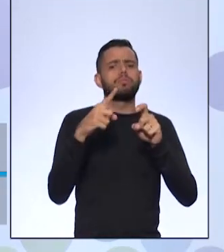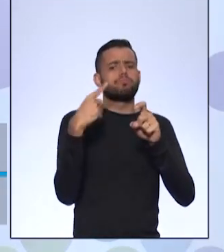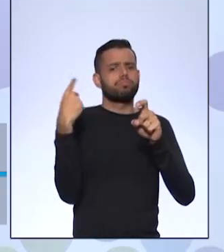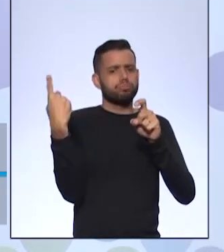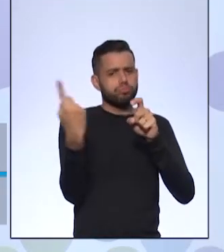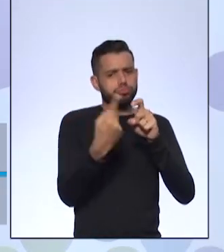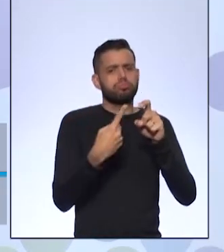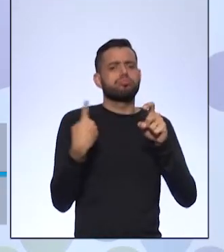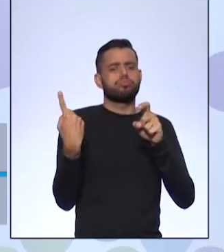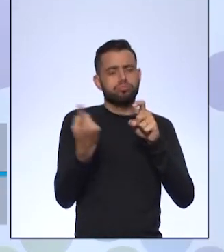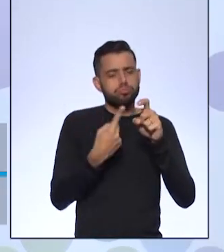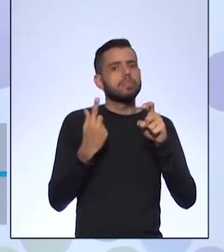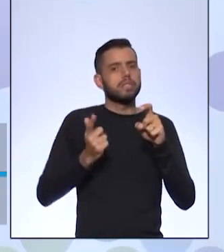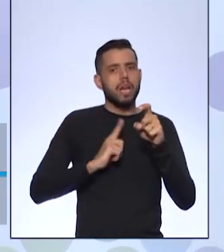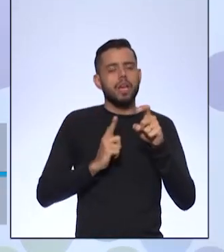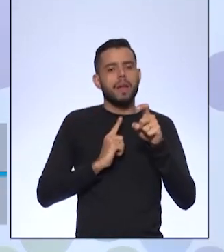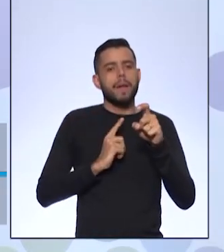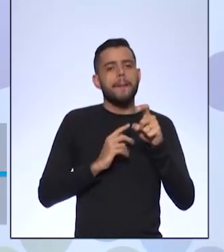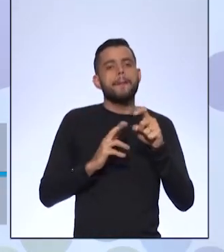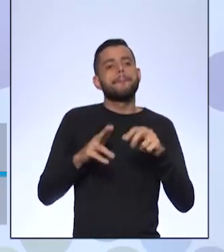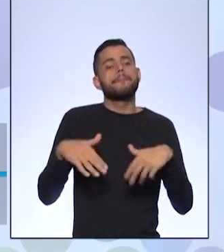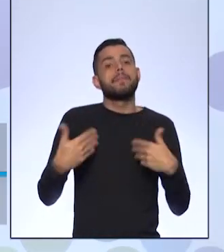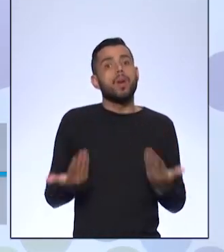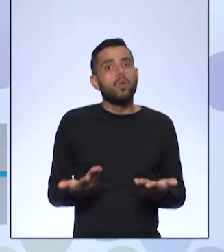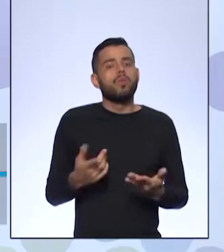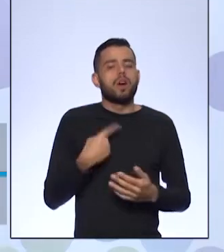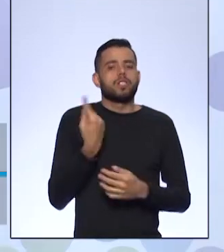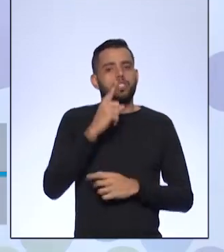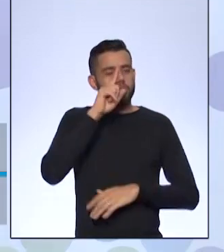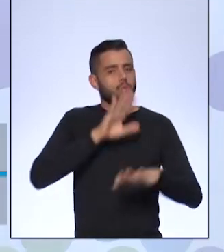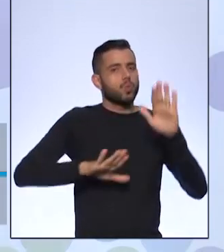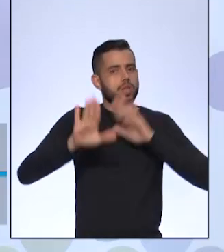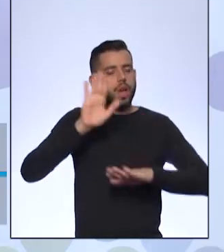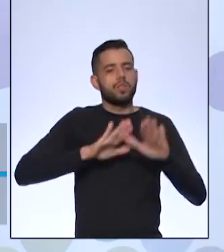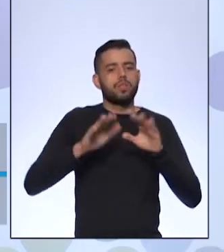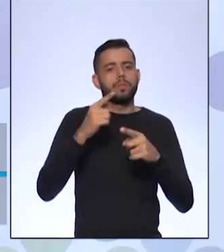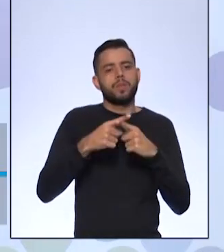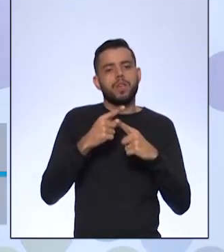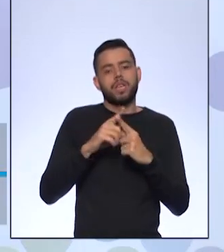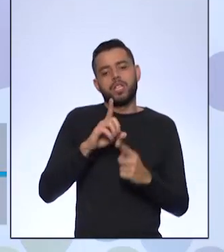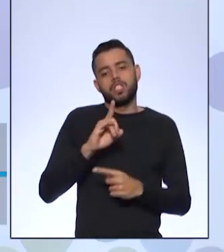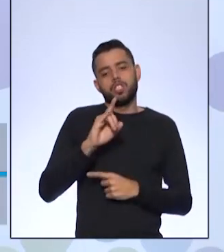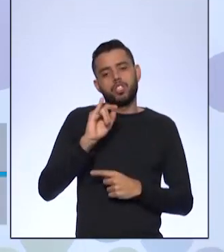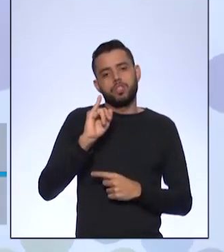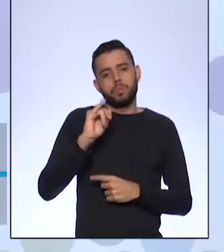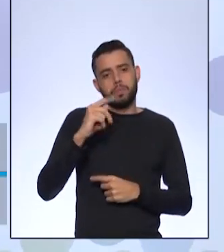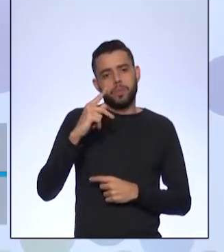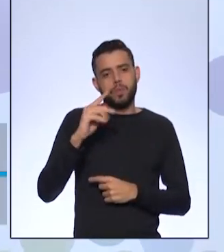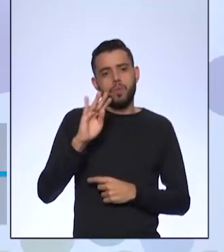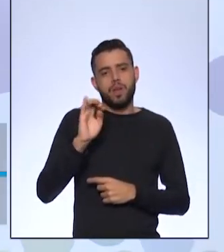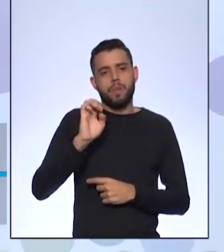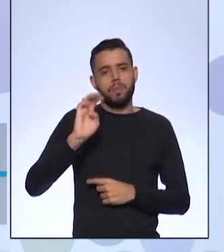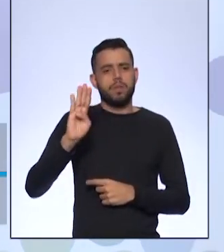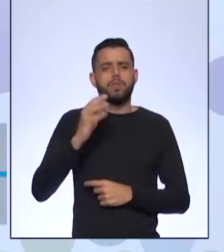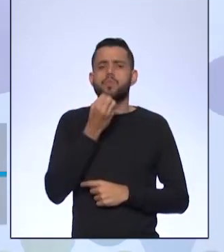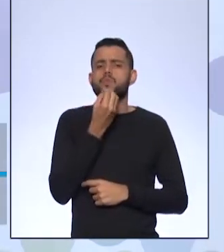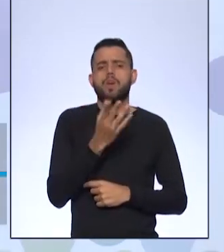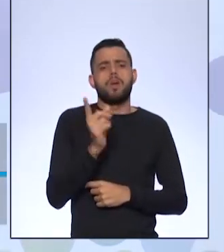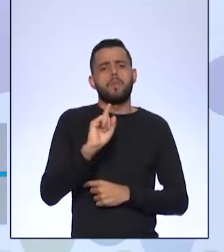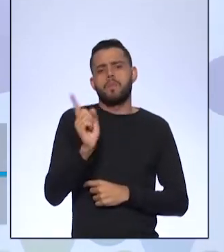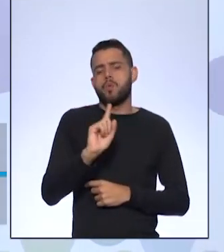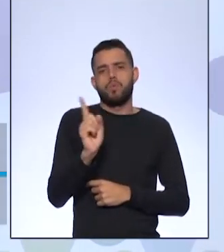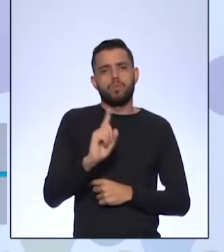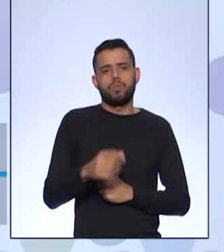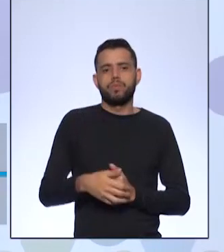sendo passados. Então, é isso que a gente tem que tomar cuidado, por isso que a Deep Web não é um bom plano se você... não é um bom plano